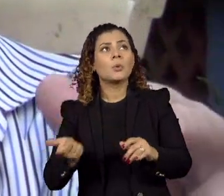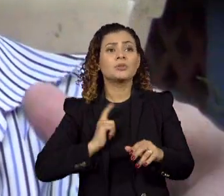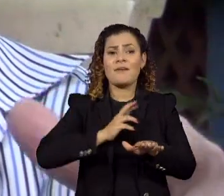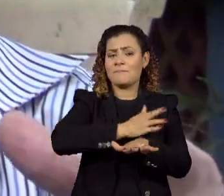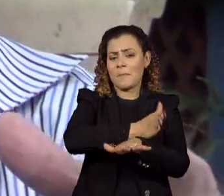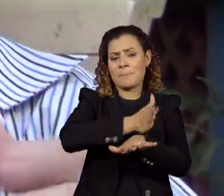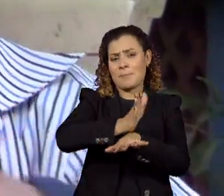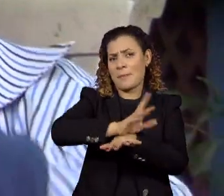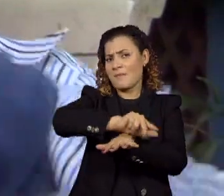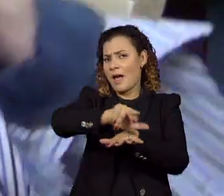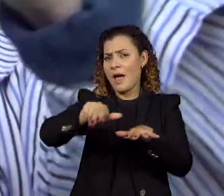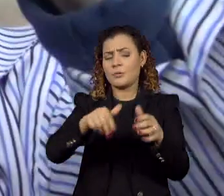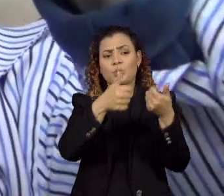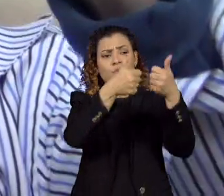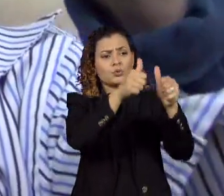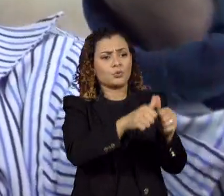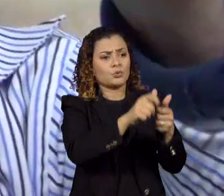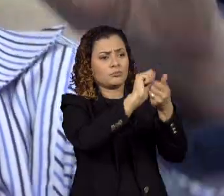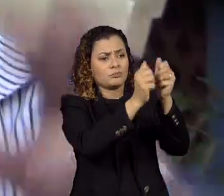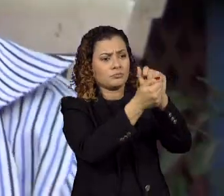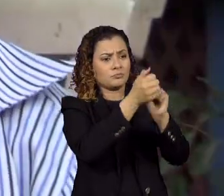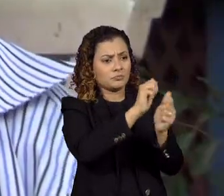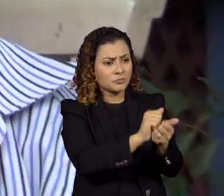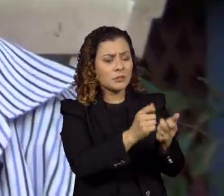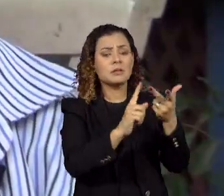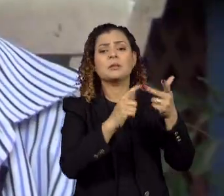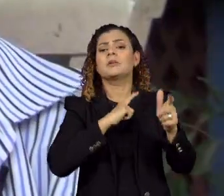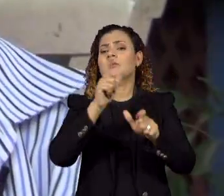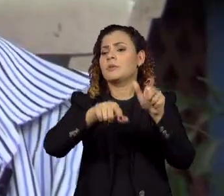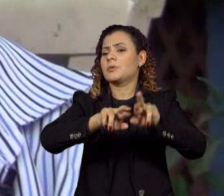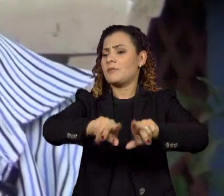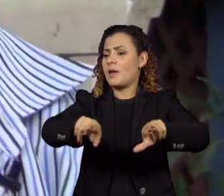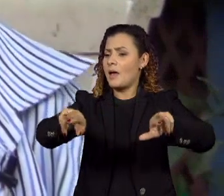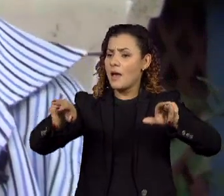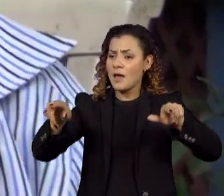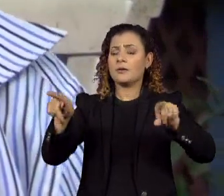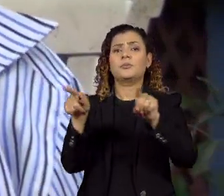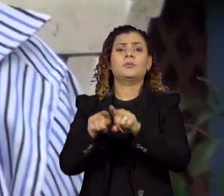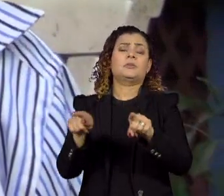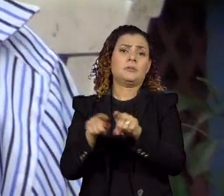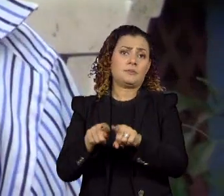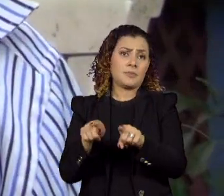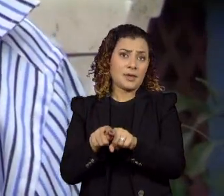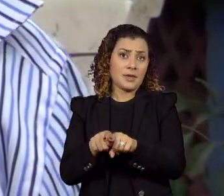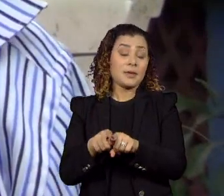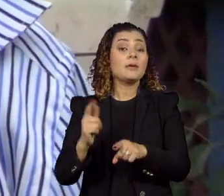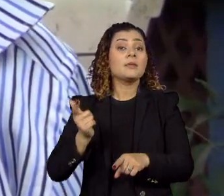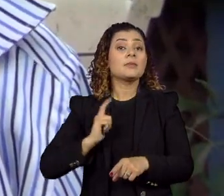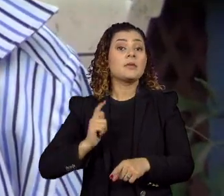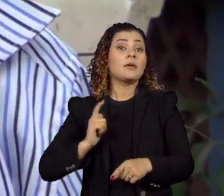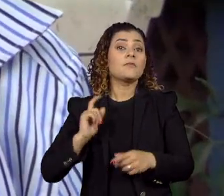que fazia escultura, que faziam também, como chama,